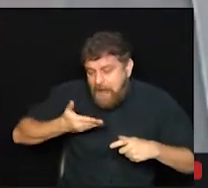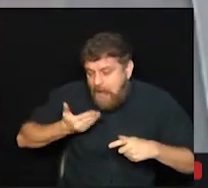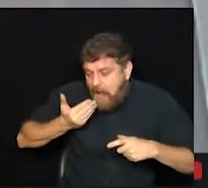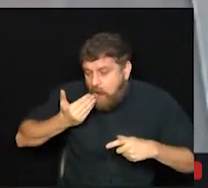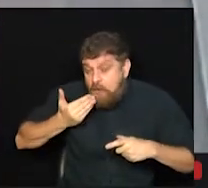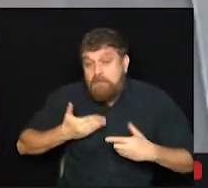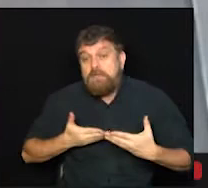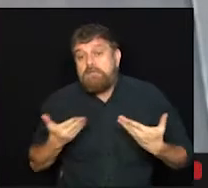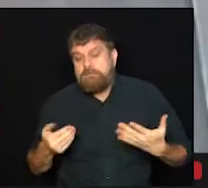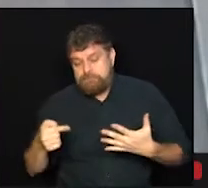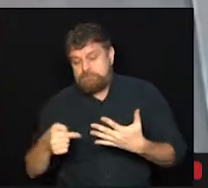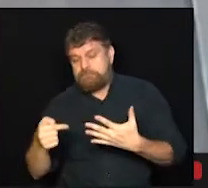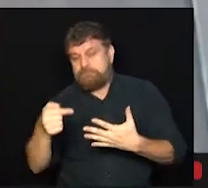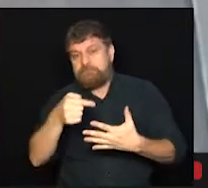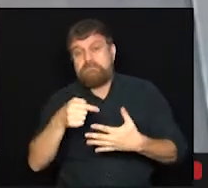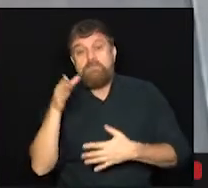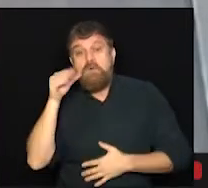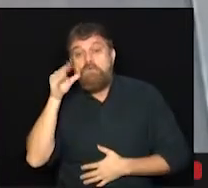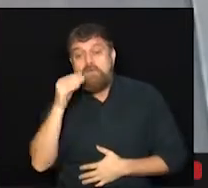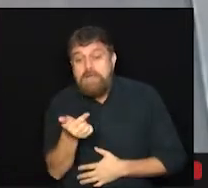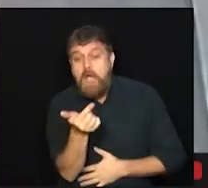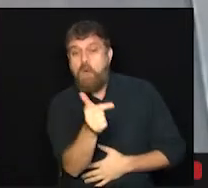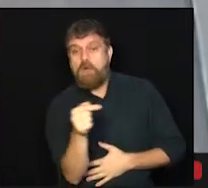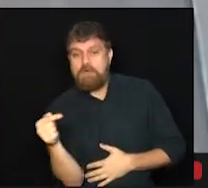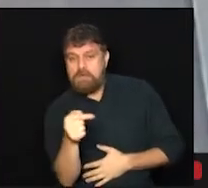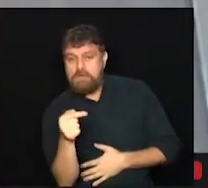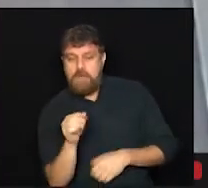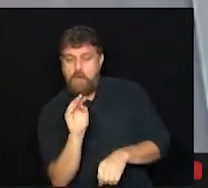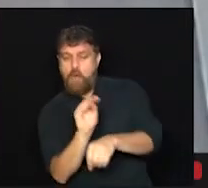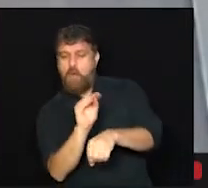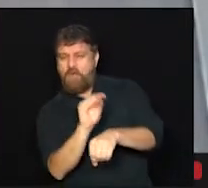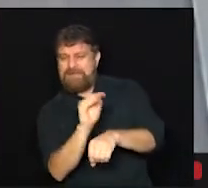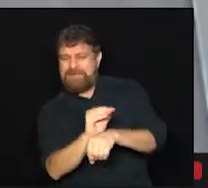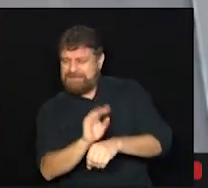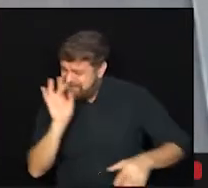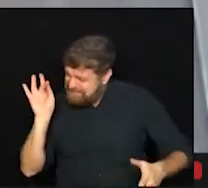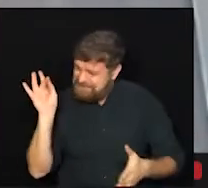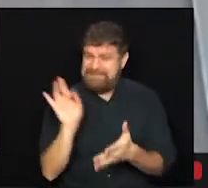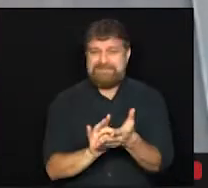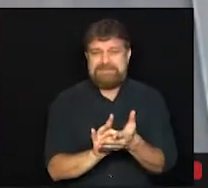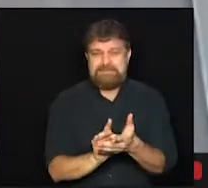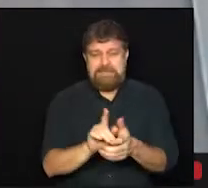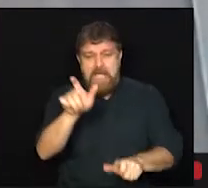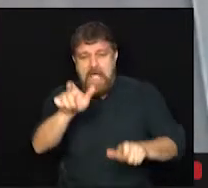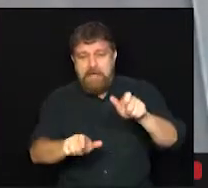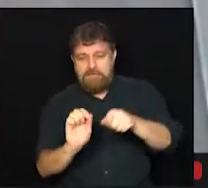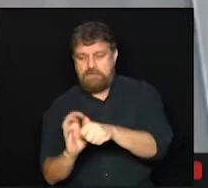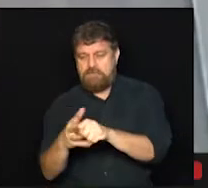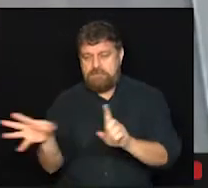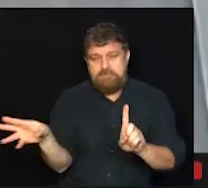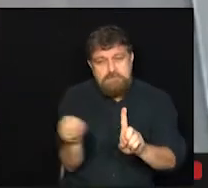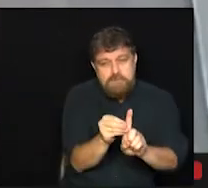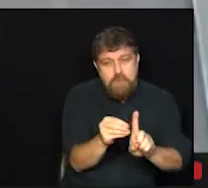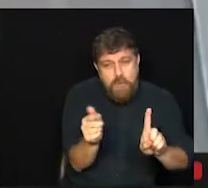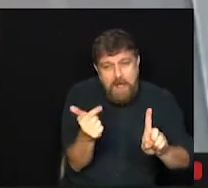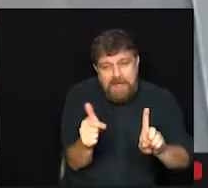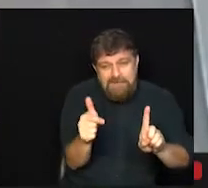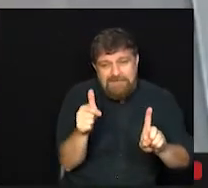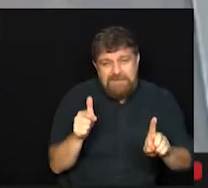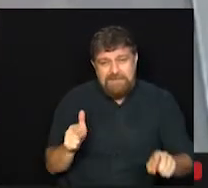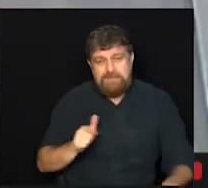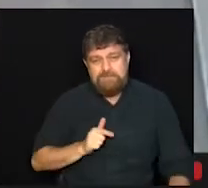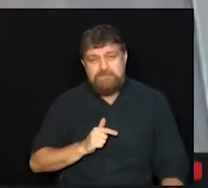etc. O cuidado para ter certeza que as pessoas não estão infectadas, ele